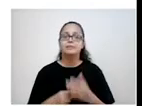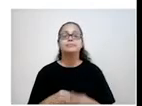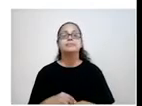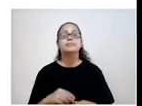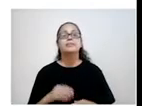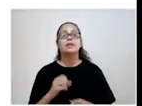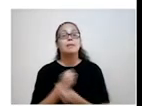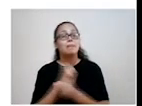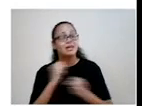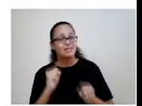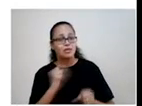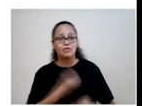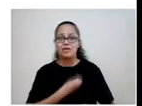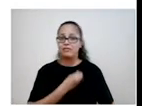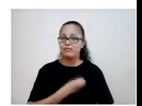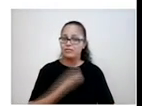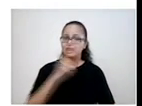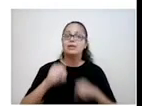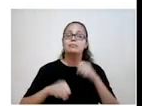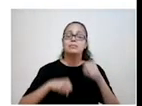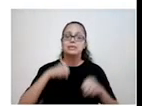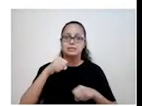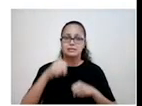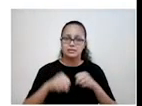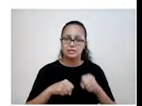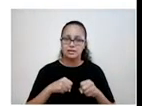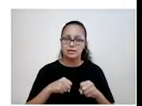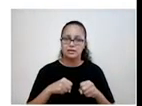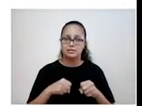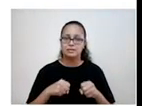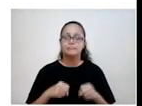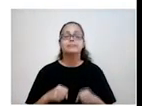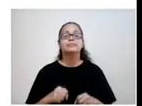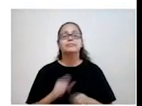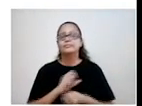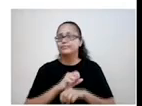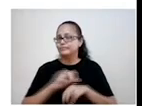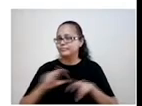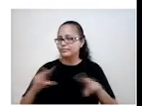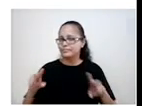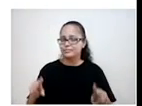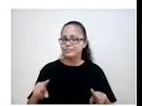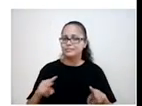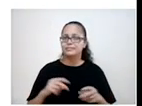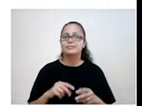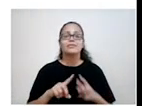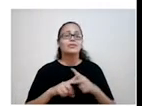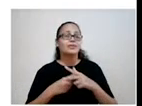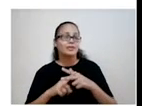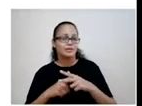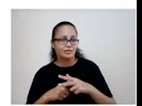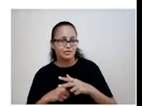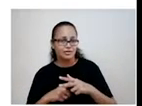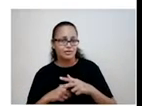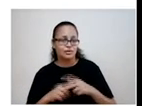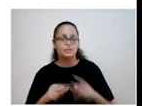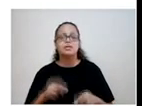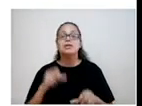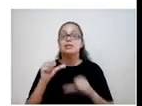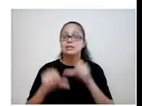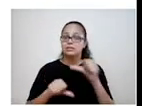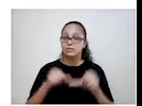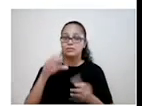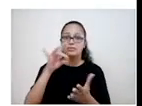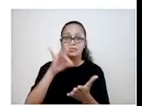salva-vidas, bicicleta, então estão entre as invenções de Da Vinci. Muitas só se tornariam